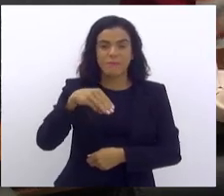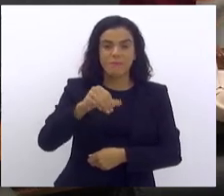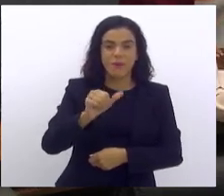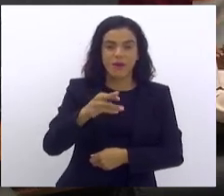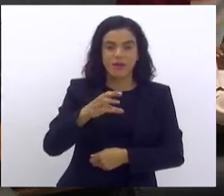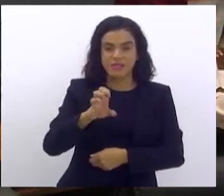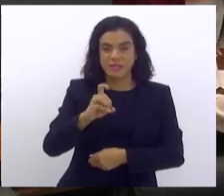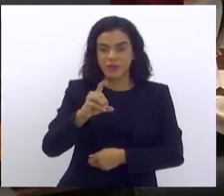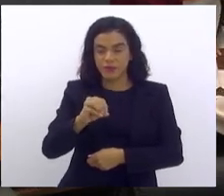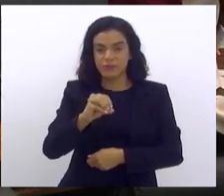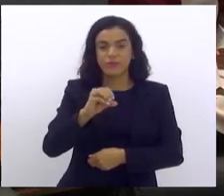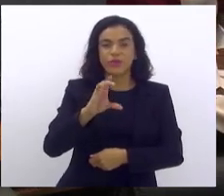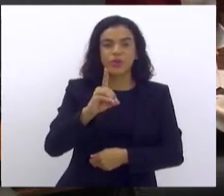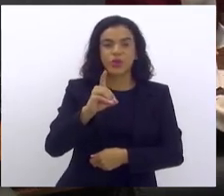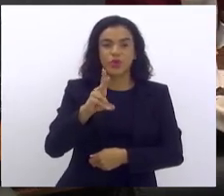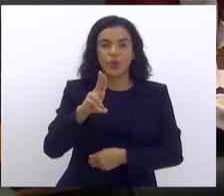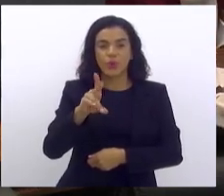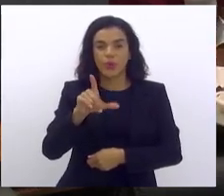Douglas Rua,